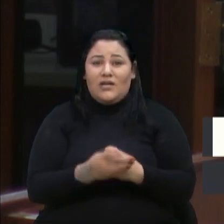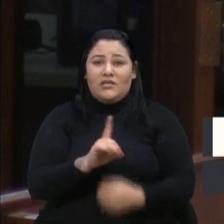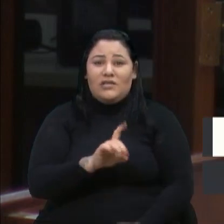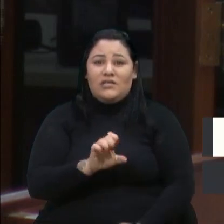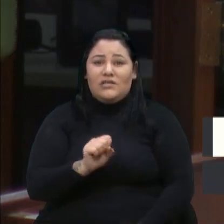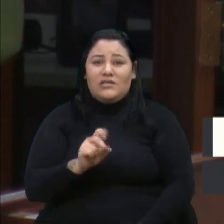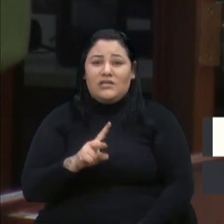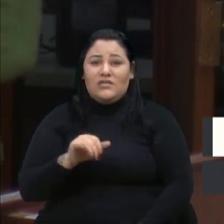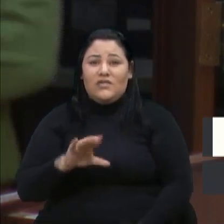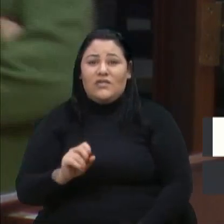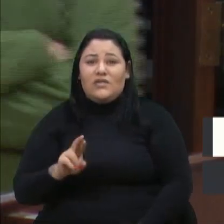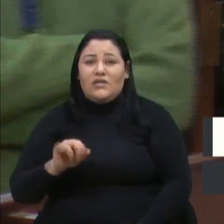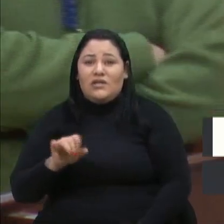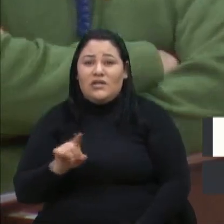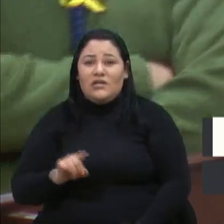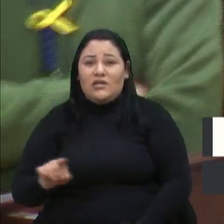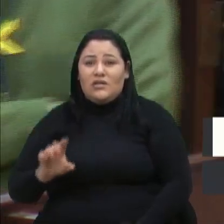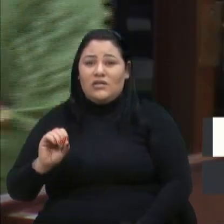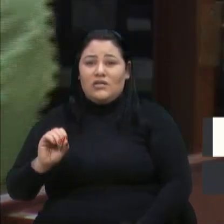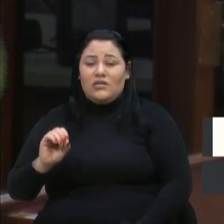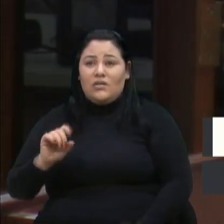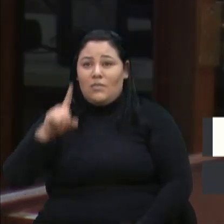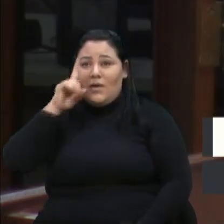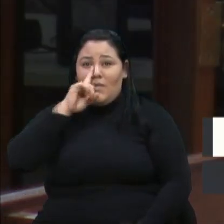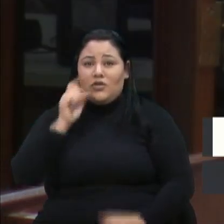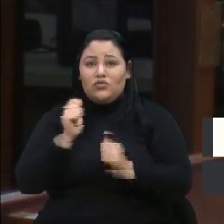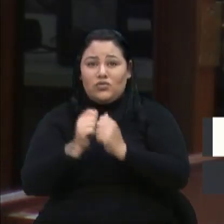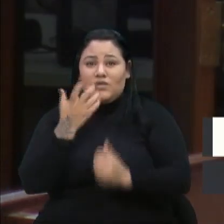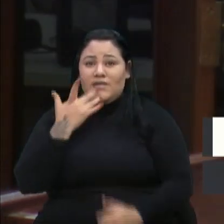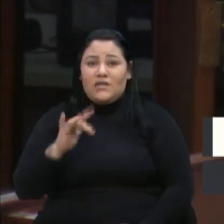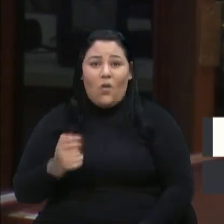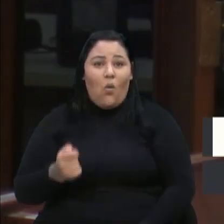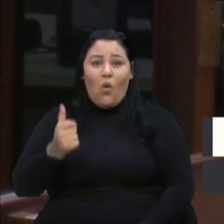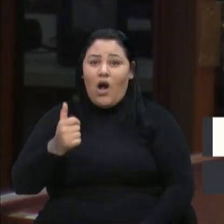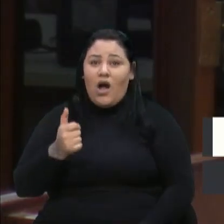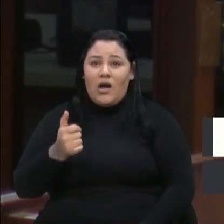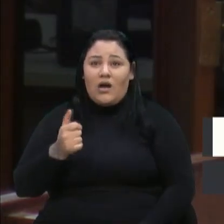com uma criança quase foi atropelada. Ela estava usando